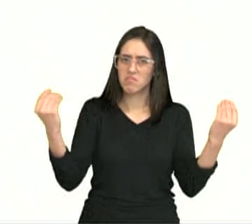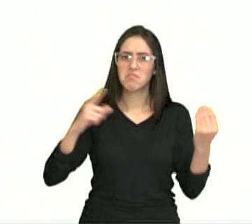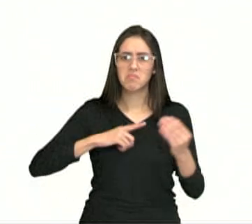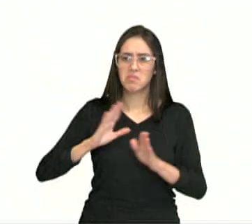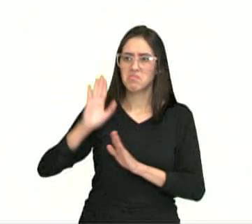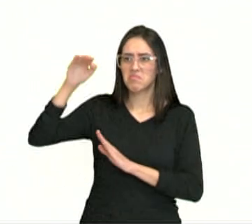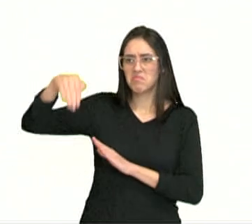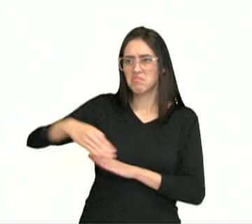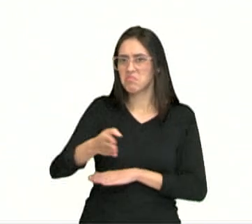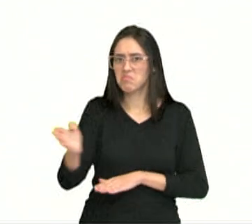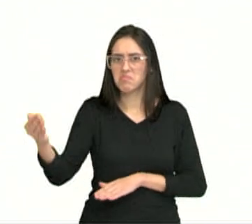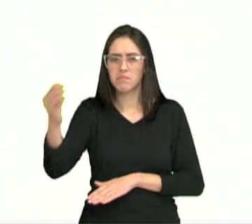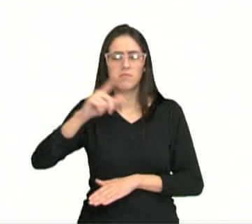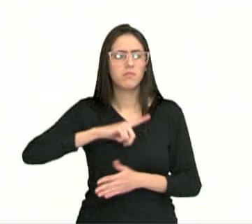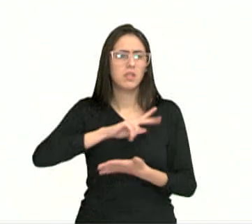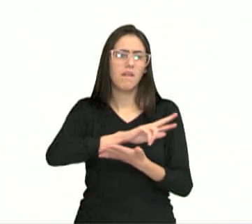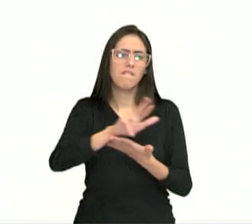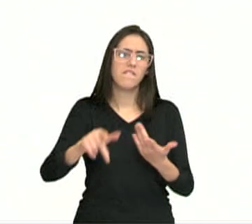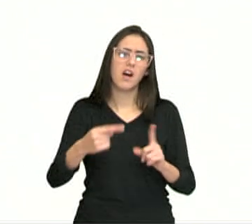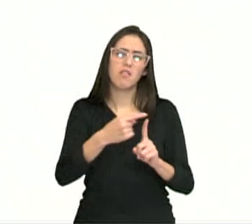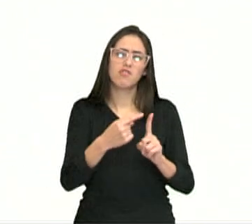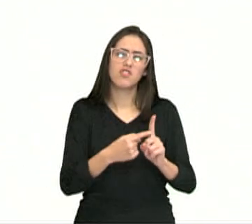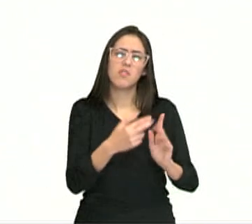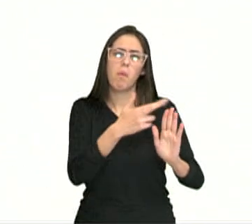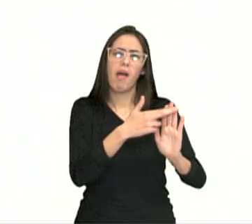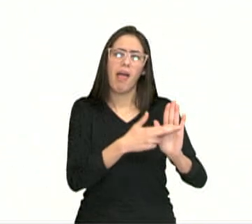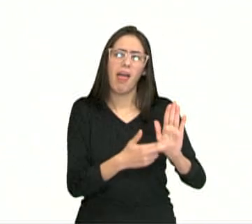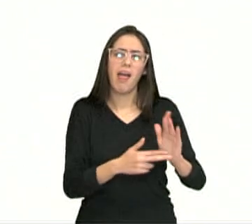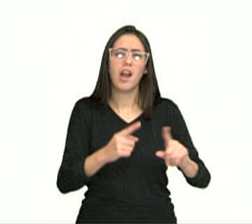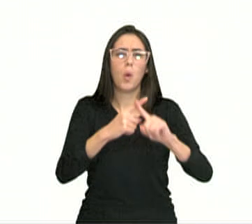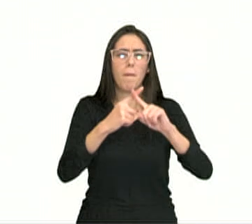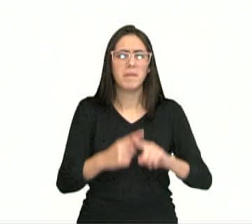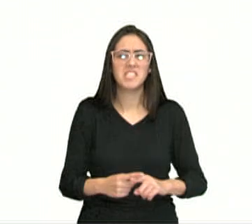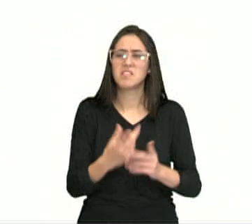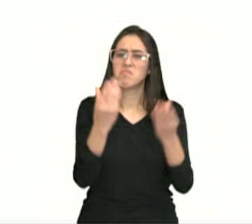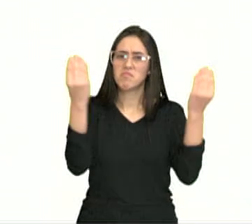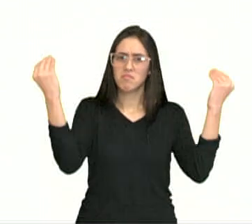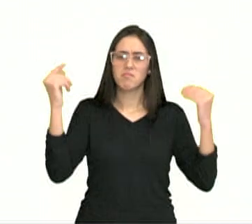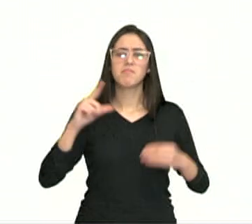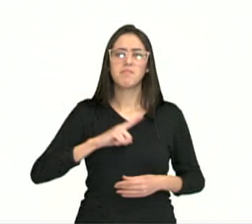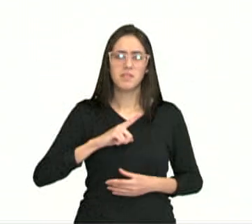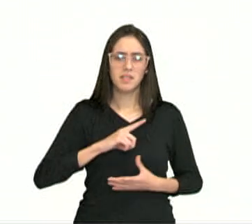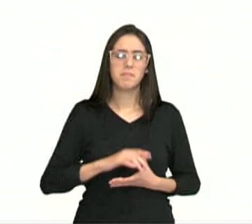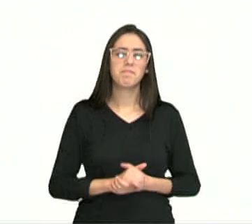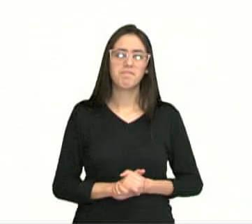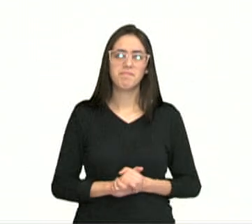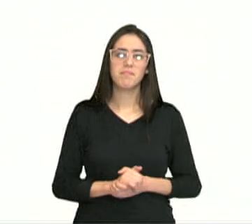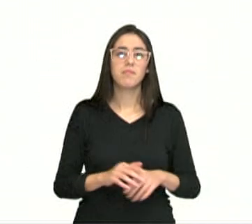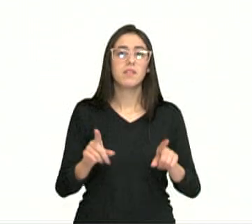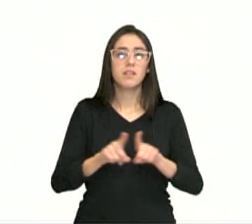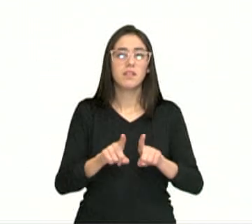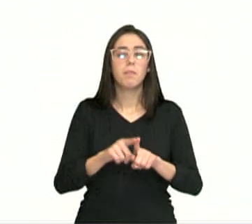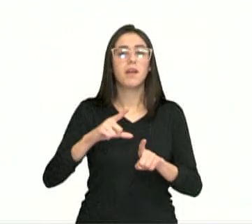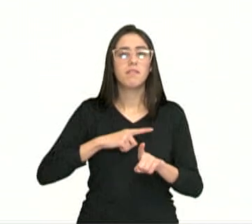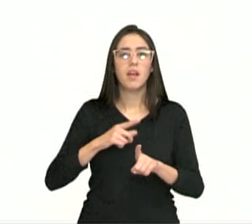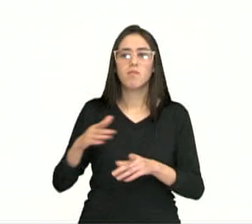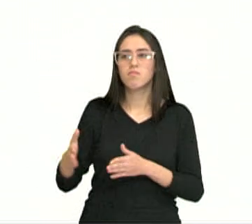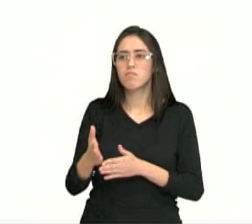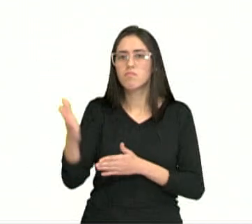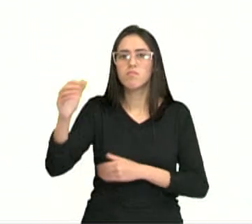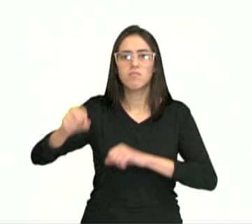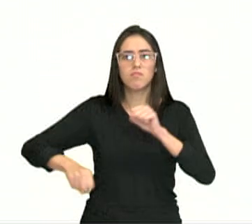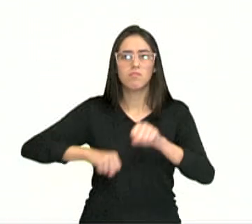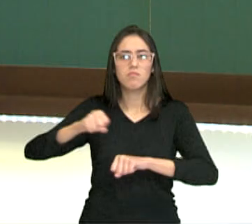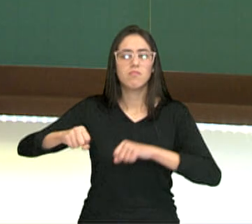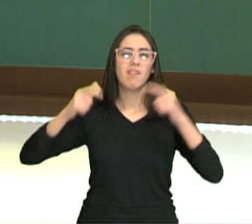tem várias modalidades com regras e formatos de competições diferenciados. Temos também o cicloturismo ou o ciclismo